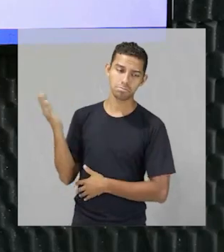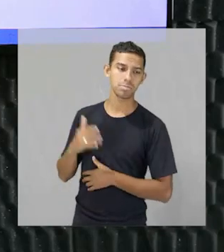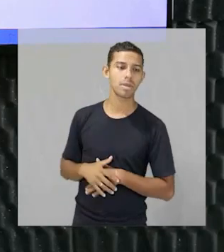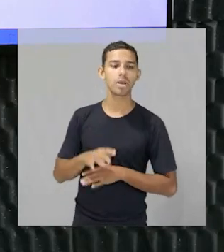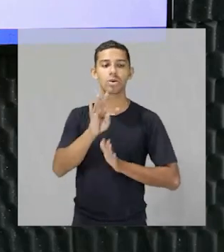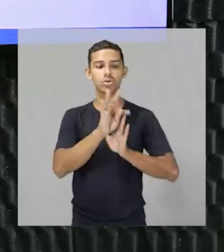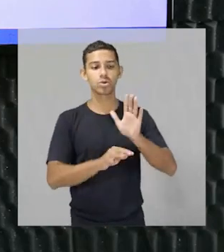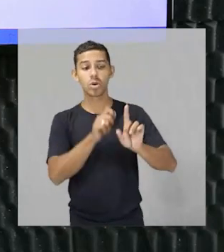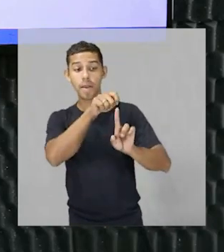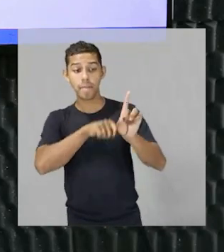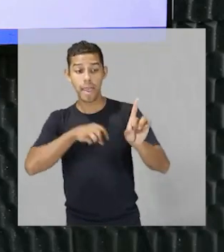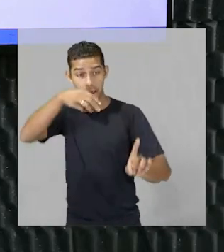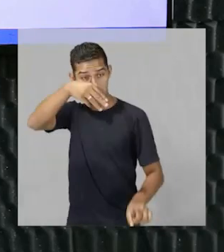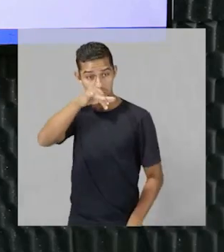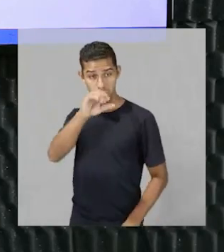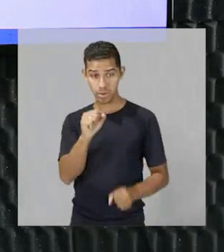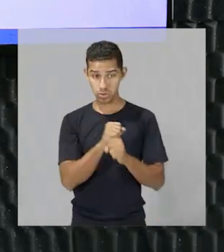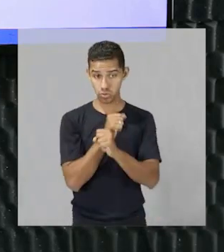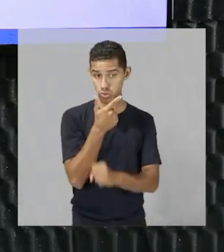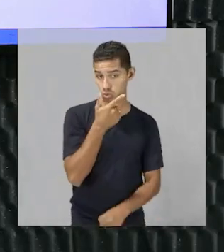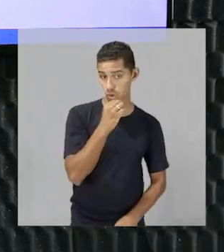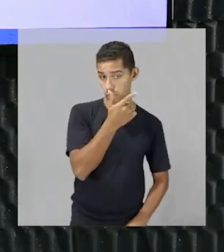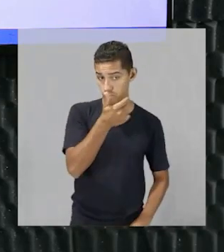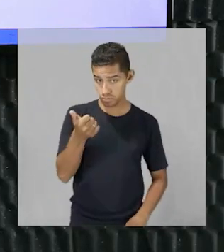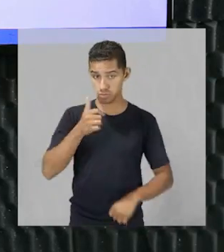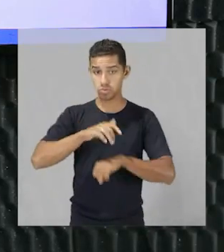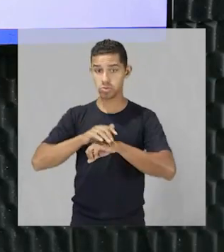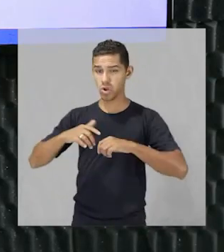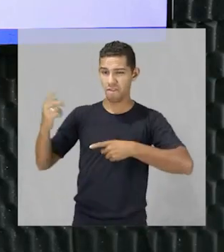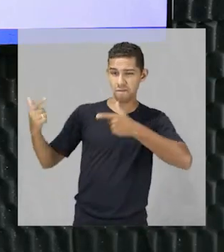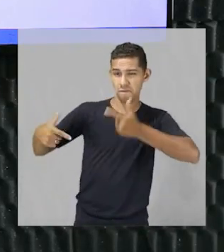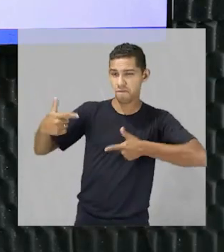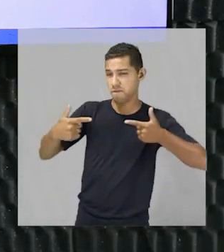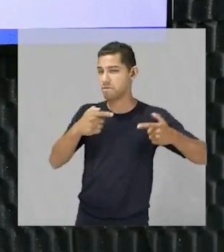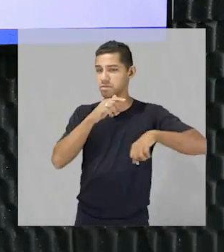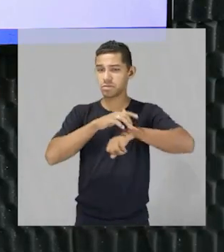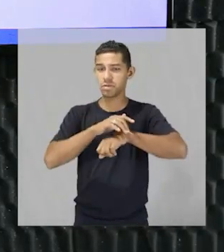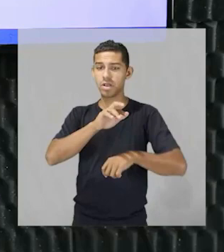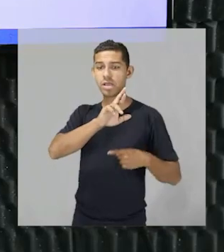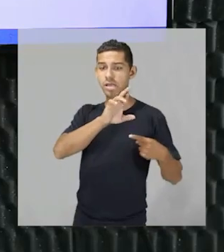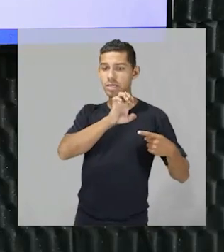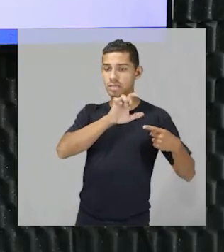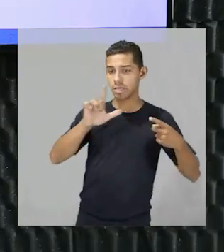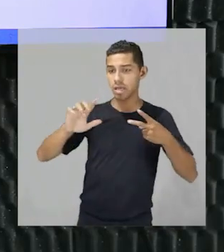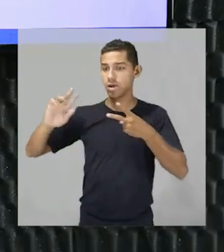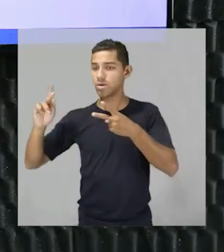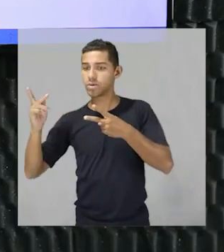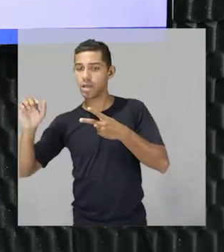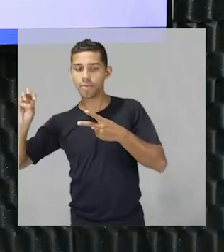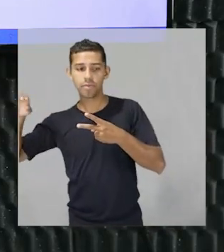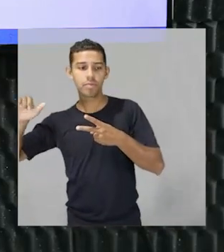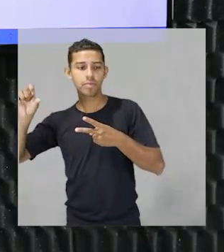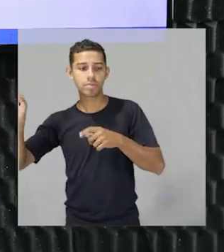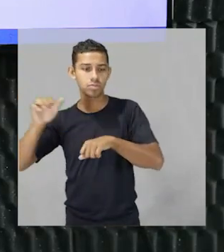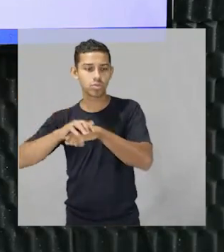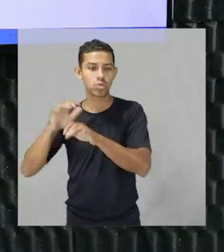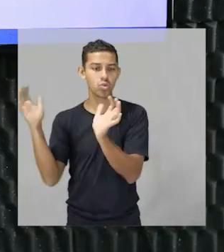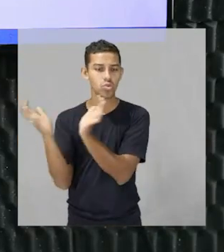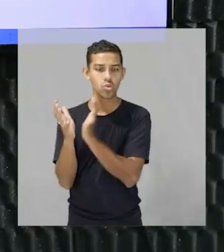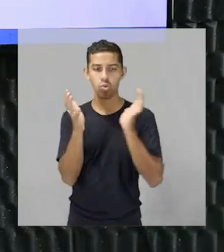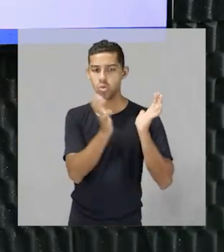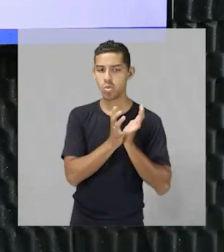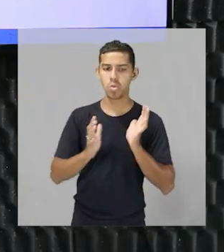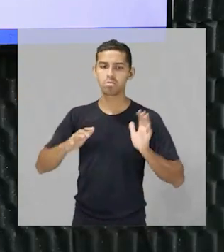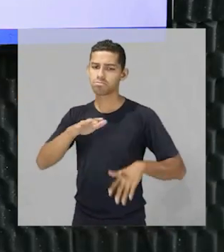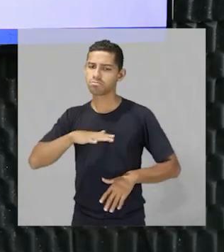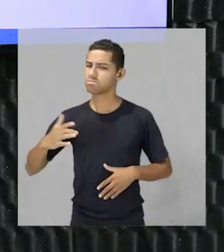no mês de maio de 21, houve uma série de conflitos entre Israel e o Hamas, grupo palestino que faz oposição armada ao grupo israelense. As razões